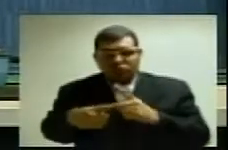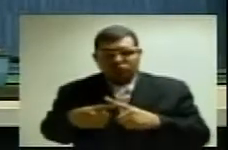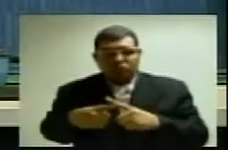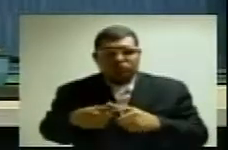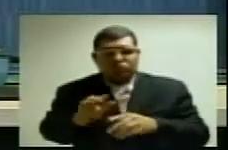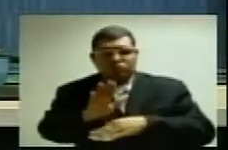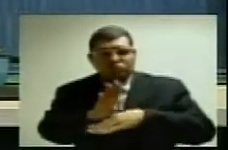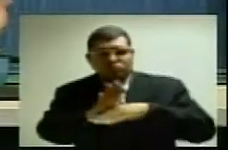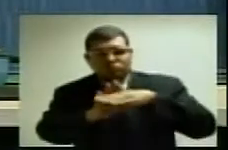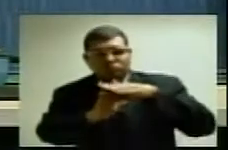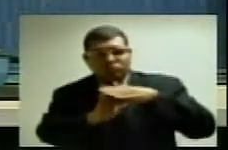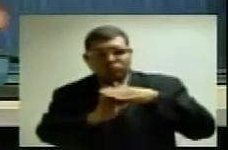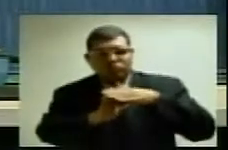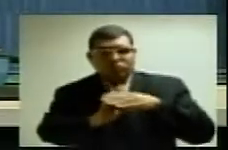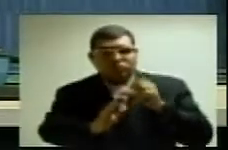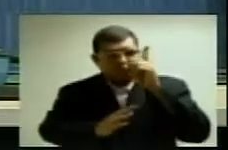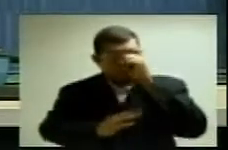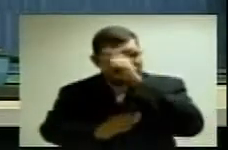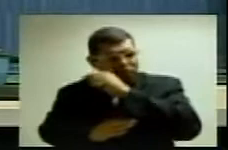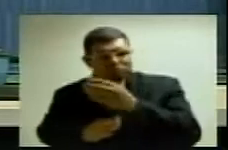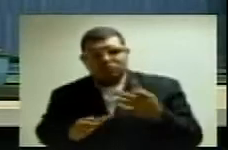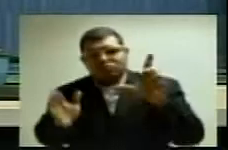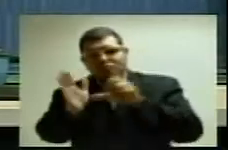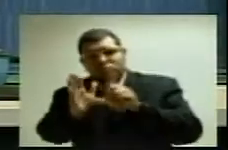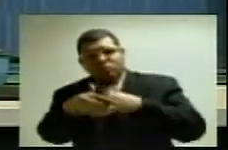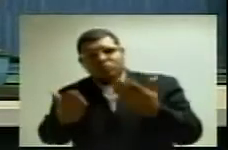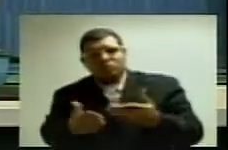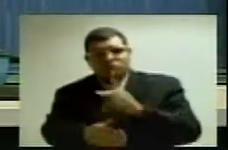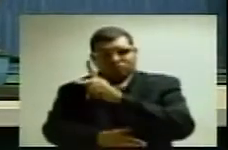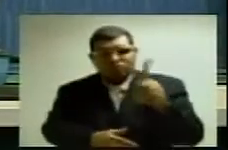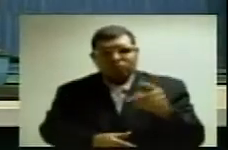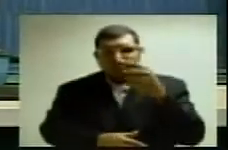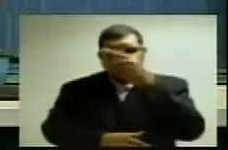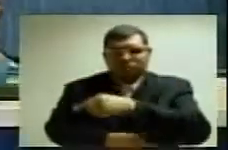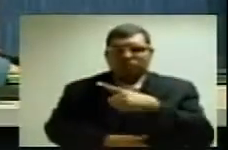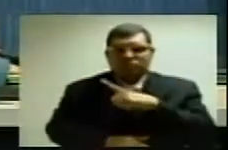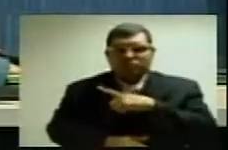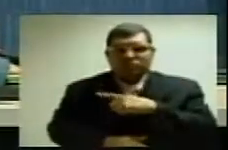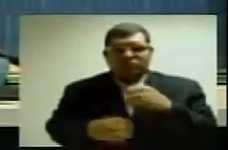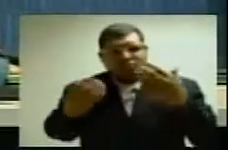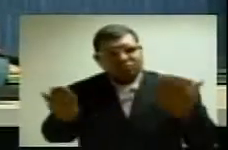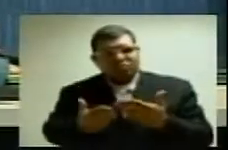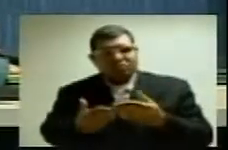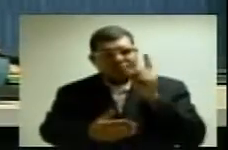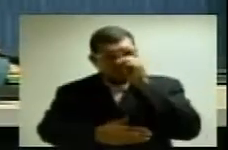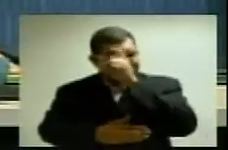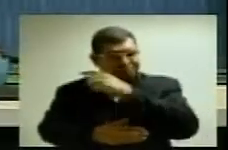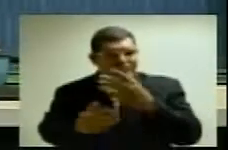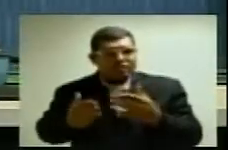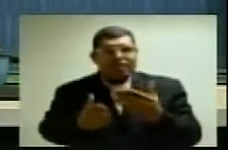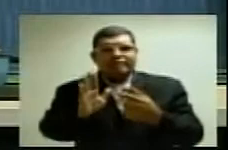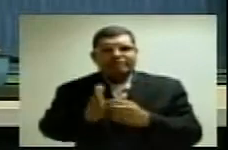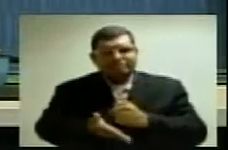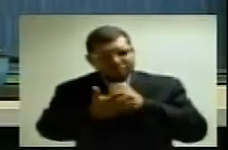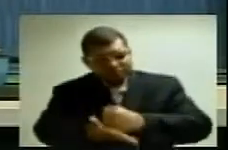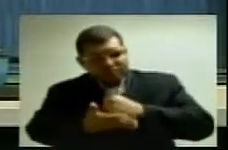conta da enchente, por conta das dificuldades no comércio. E o prefeito, que deveria nesse momento de dificuldade